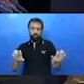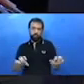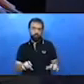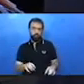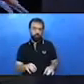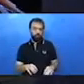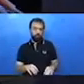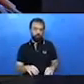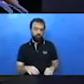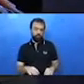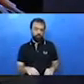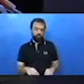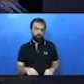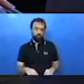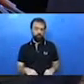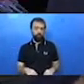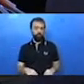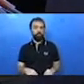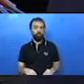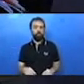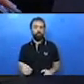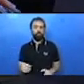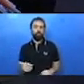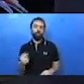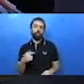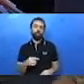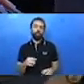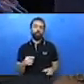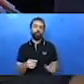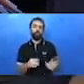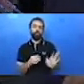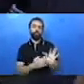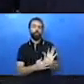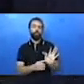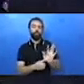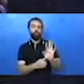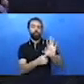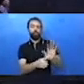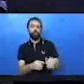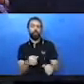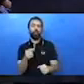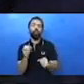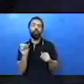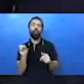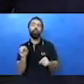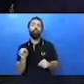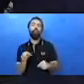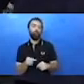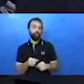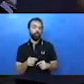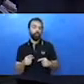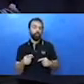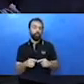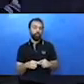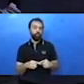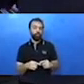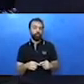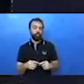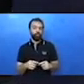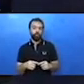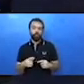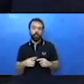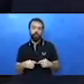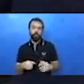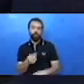por elementos naturais ou elementos construídos? Gente, lembrando, elementos naturais é tudo que é